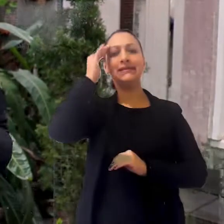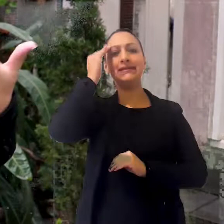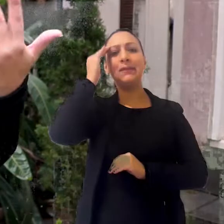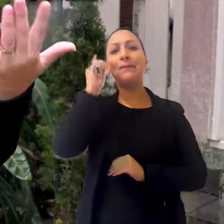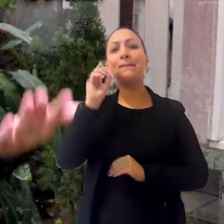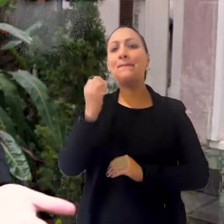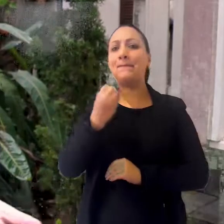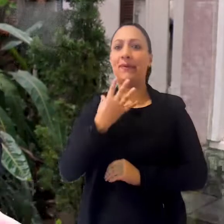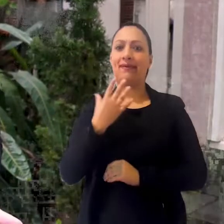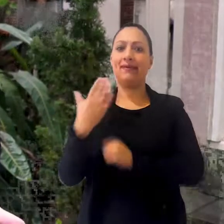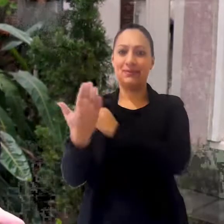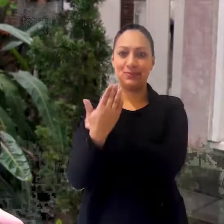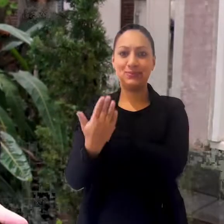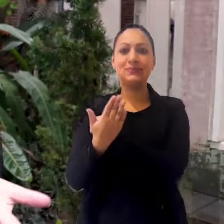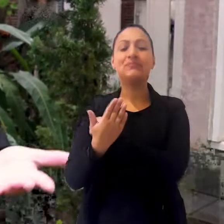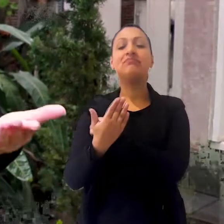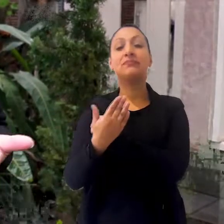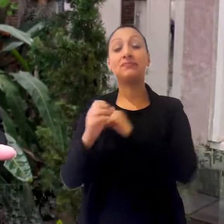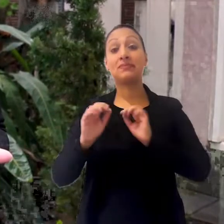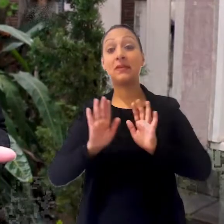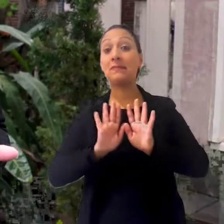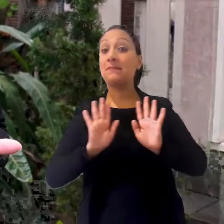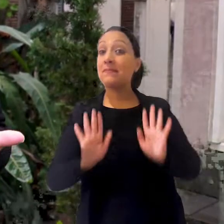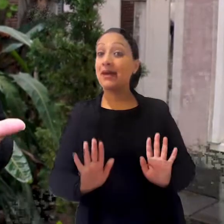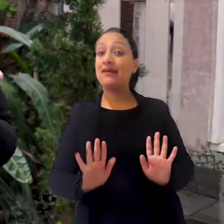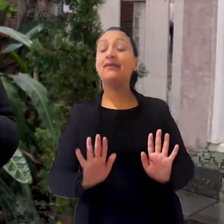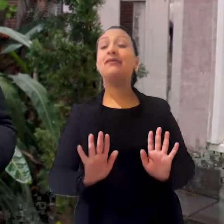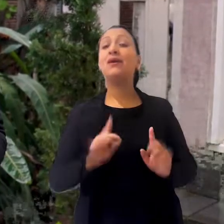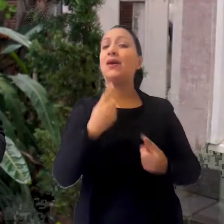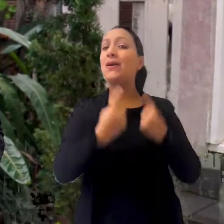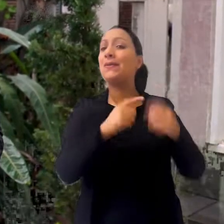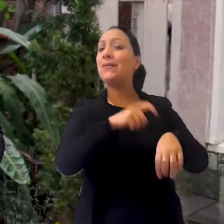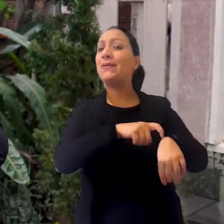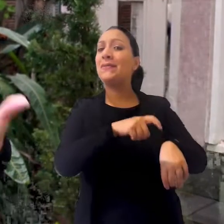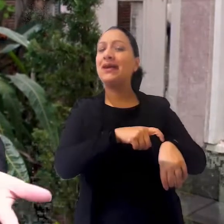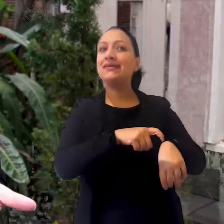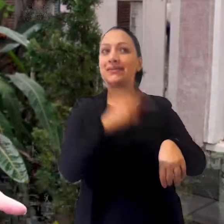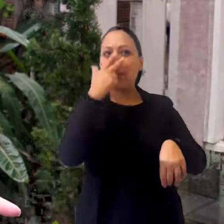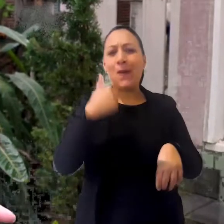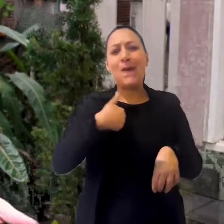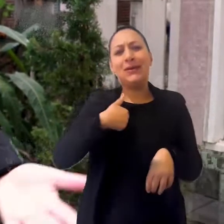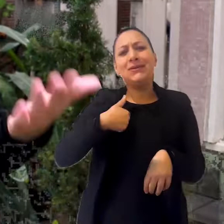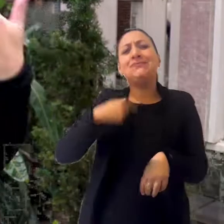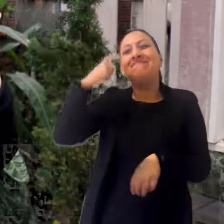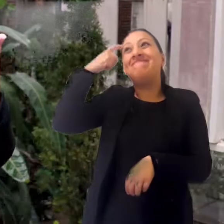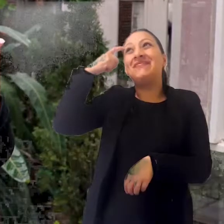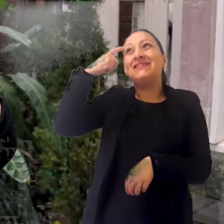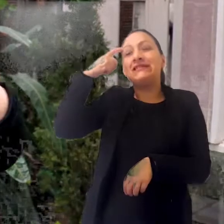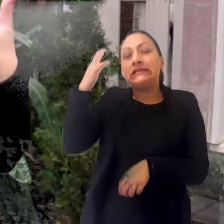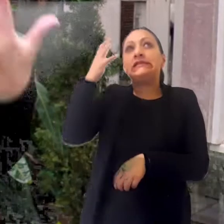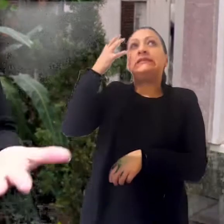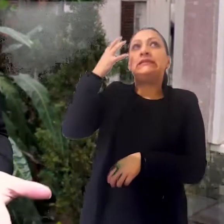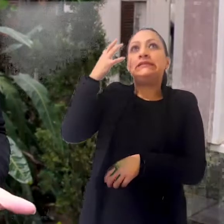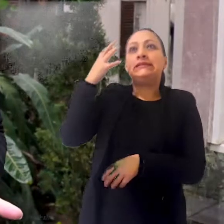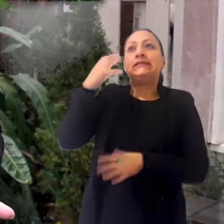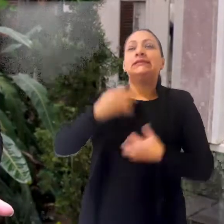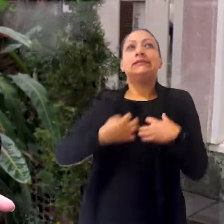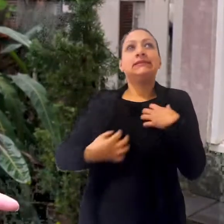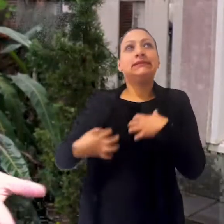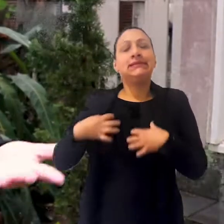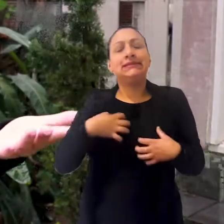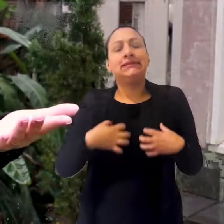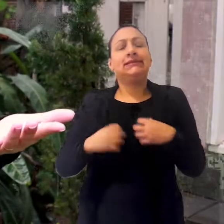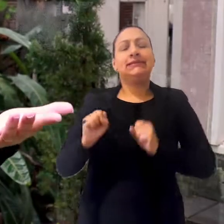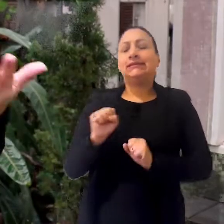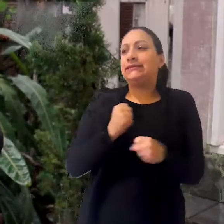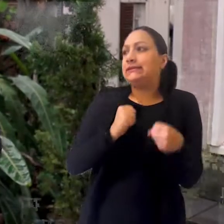entendemos que isso é para o bem de todos, mas em alguns momentos eu acredito, assim como eu já fui assaltada por pensamentos